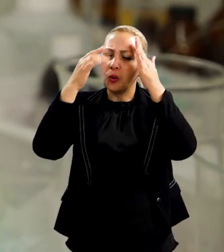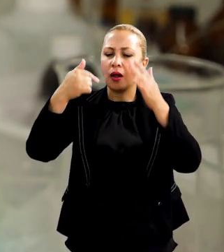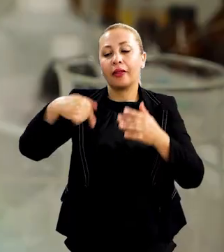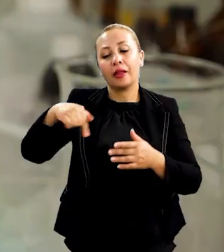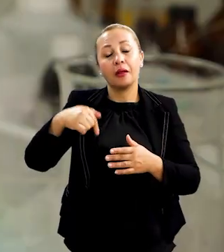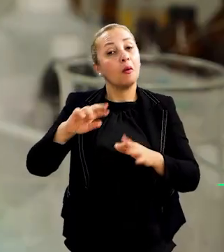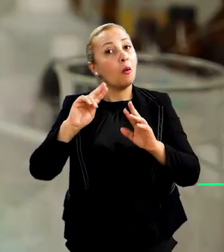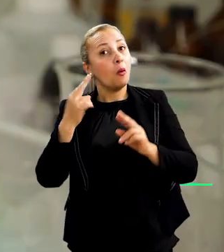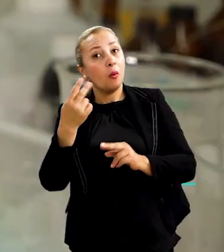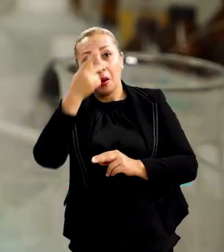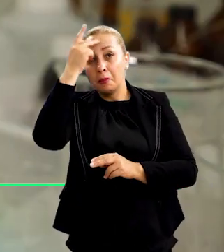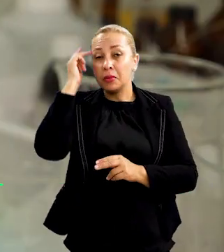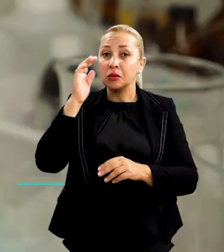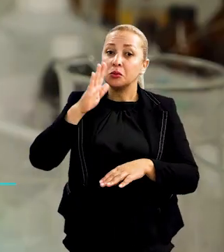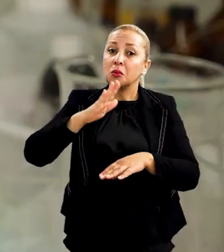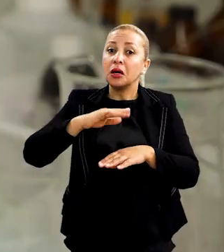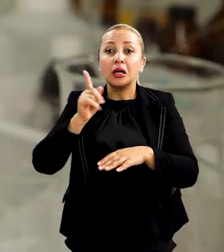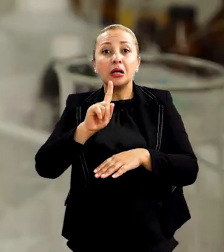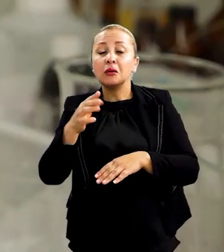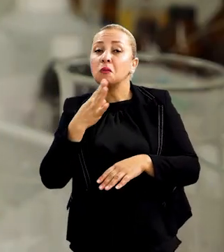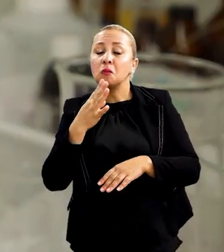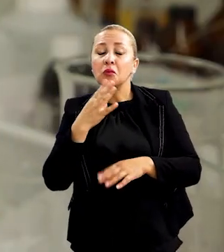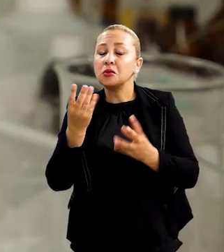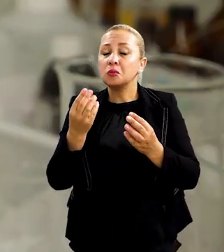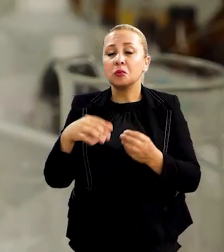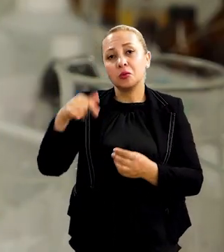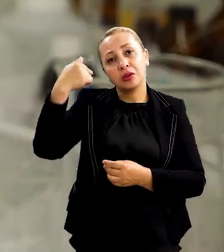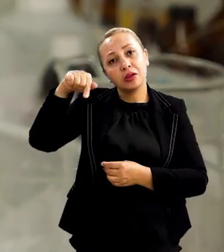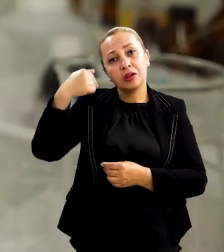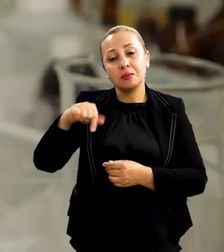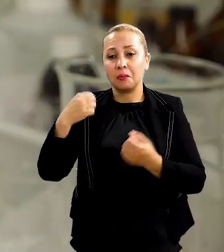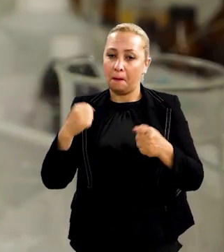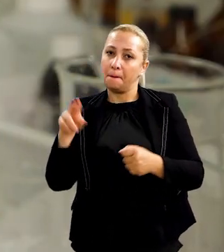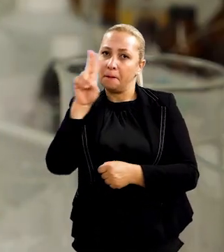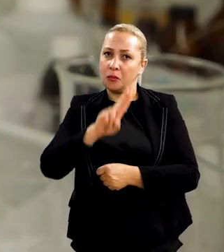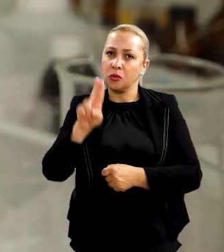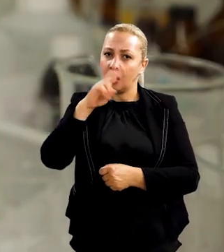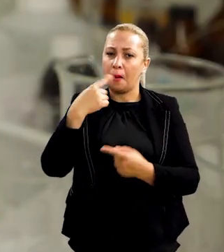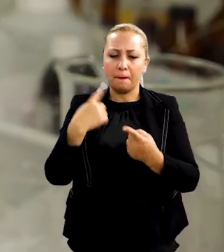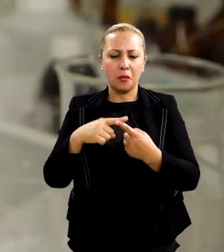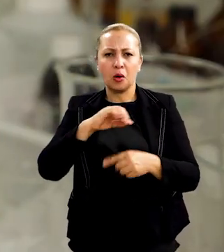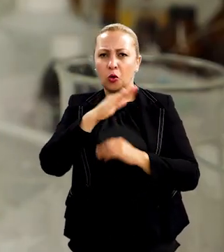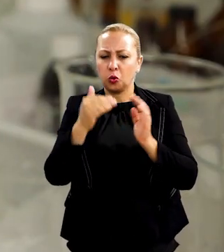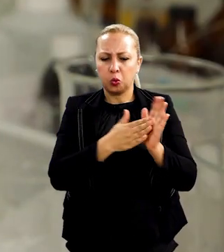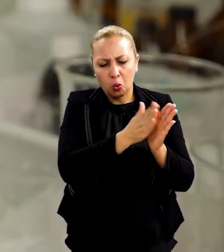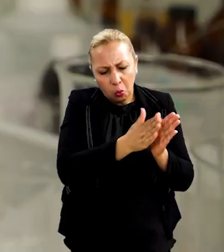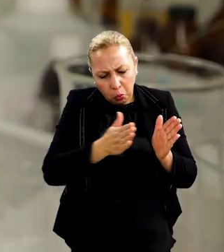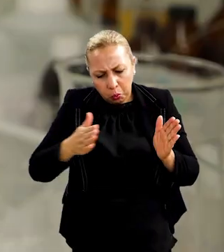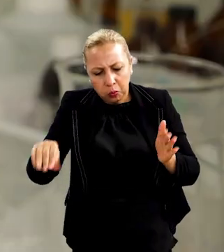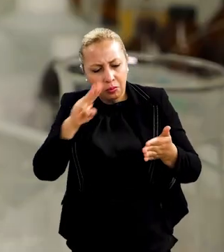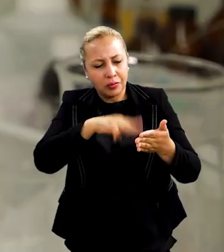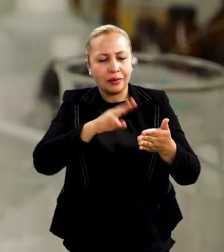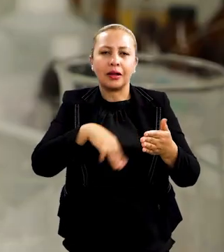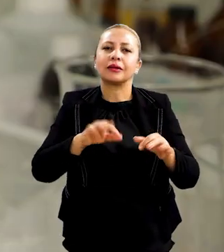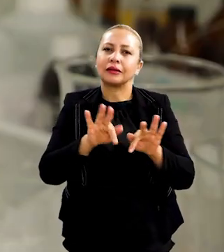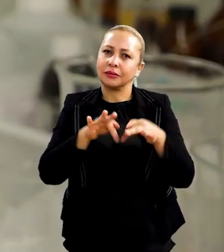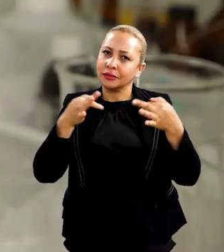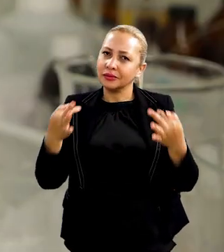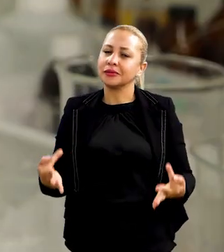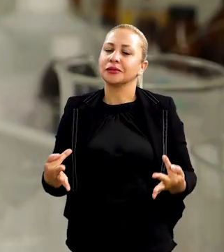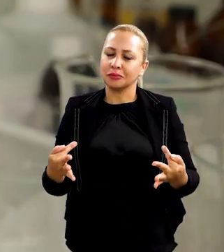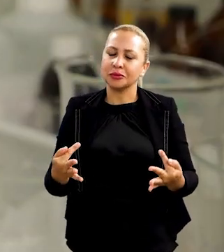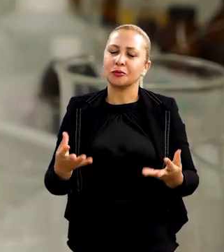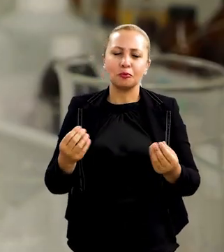da química, né, como aquela pessoa mais leiga que possa utilizar, porque todo o processo, o método em si, ele é realmente bem